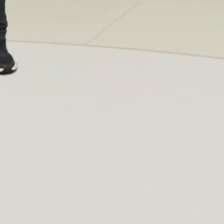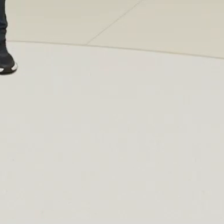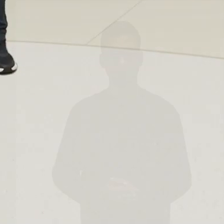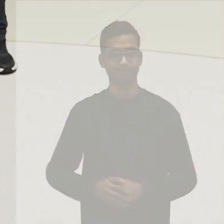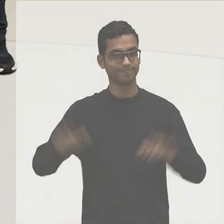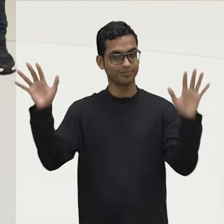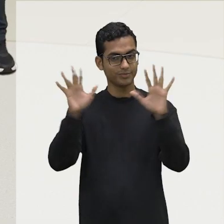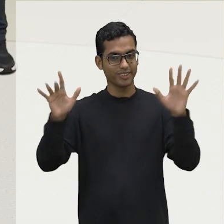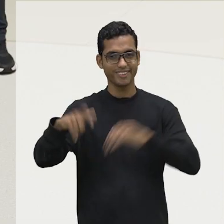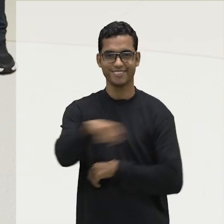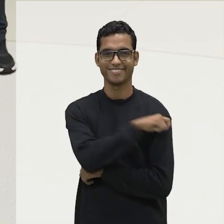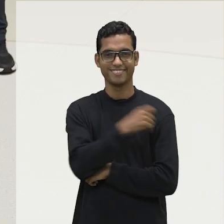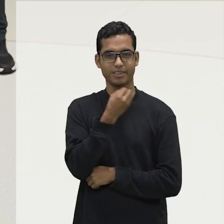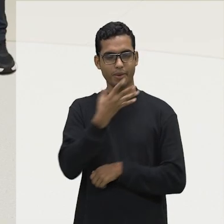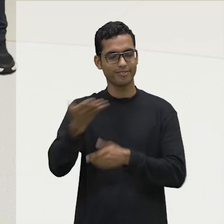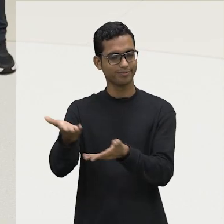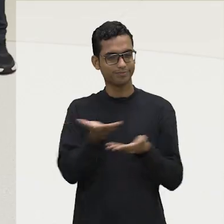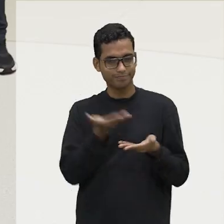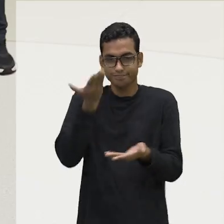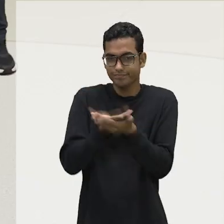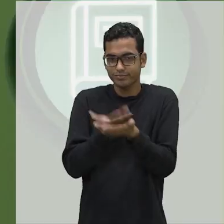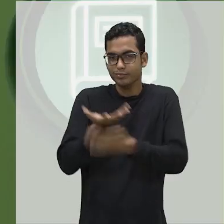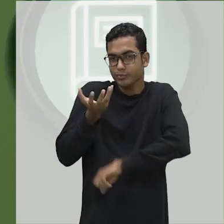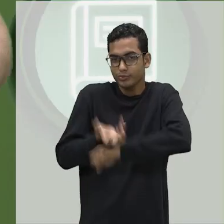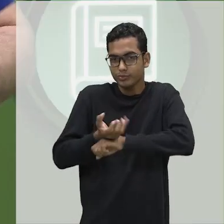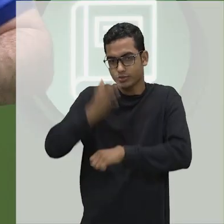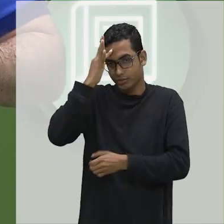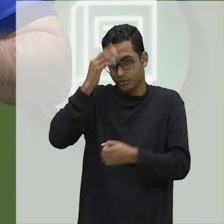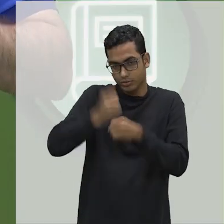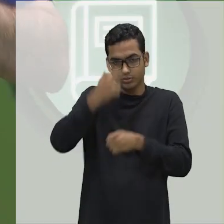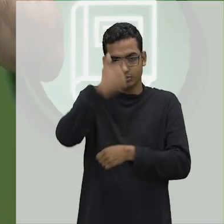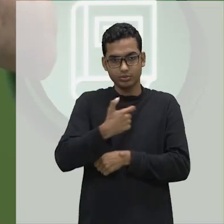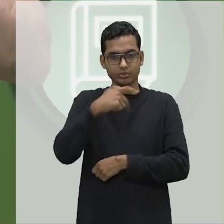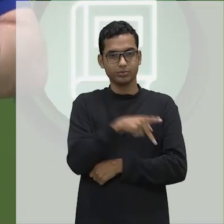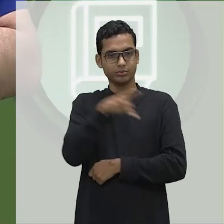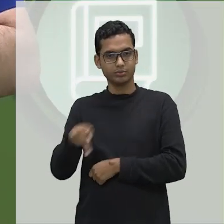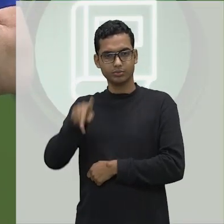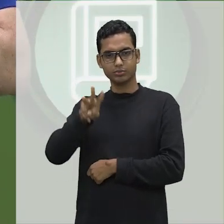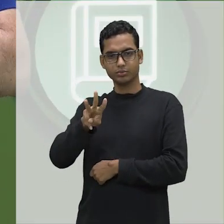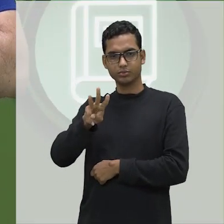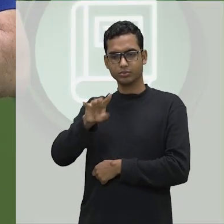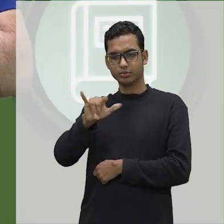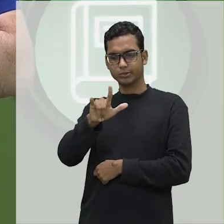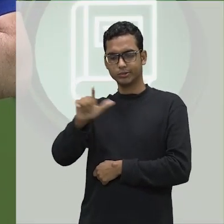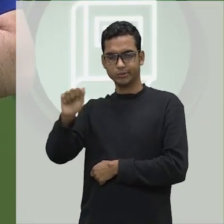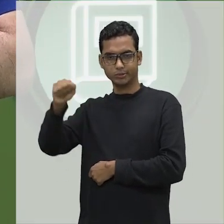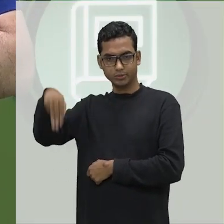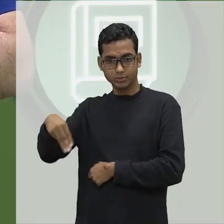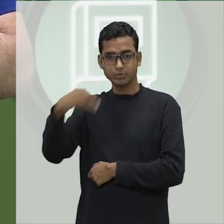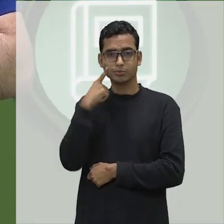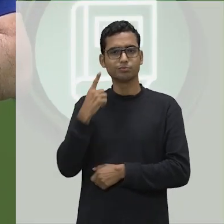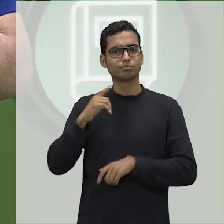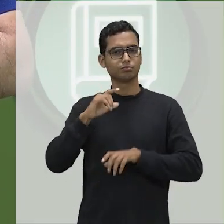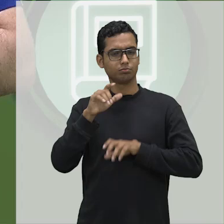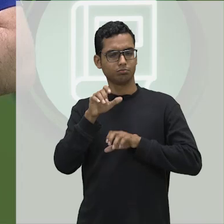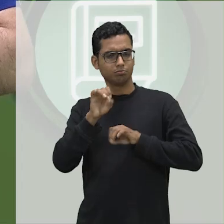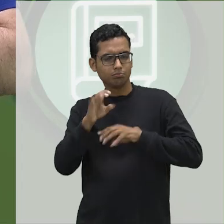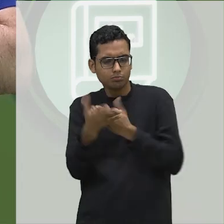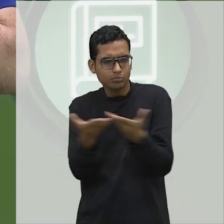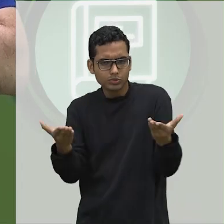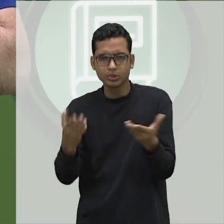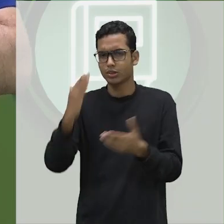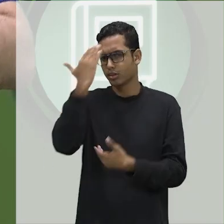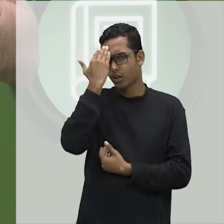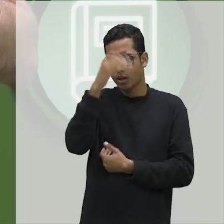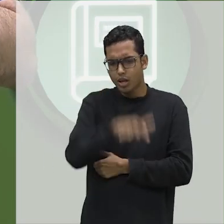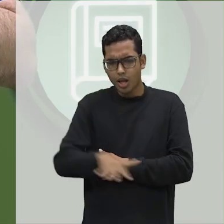Olá pessoal, sejam bem-vindos à aula de Física. Eu sou o professor William Costa, estou aqui para te ajudar a compreender tudo